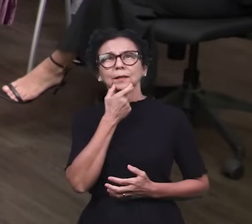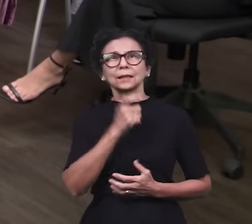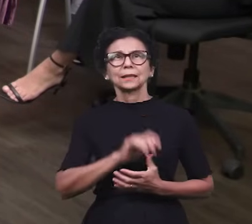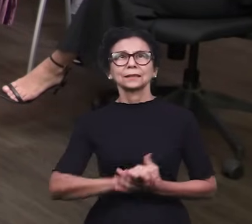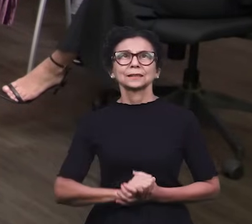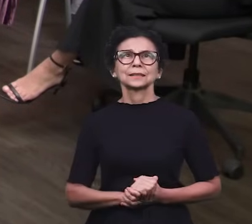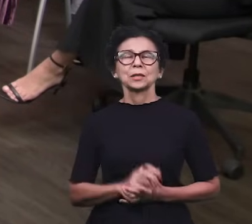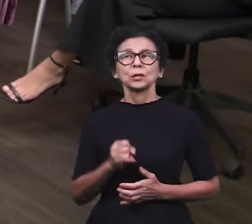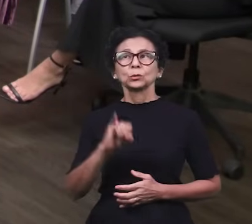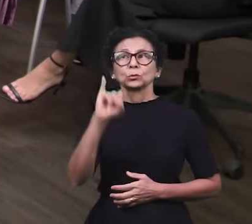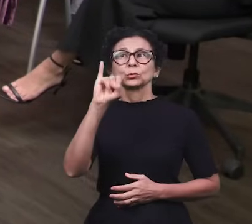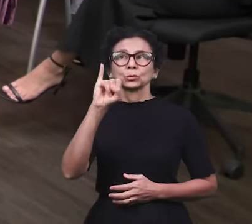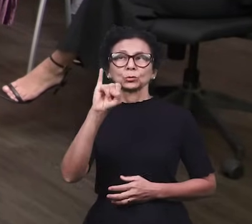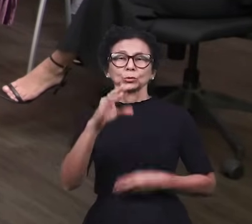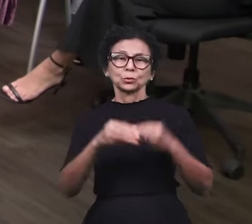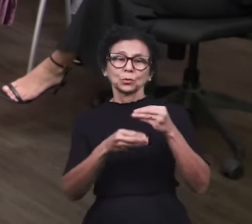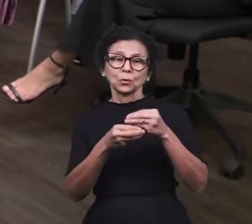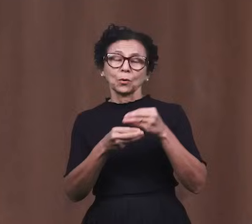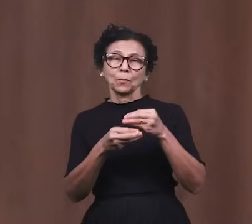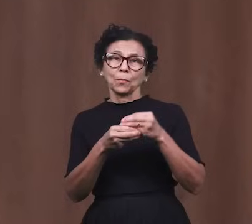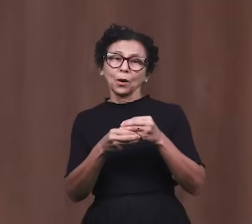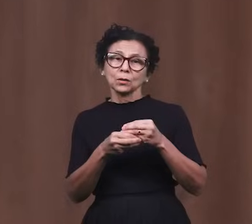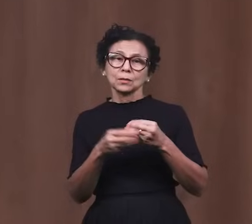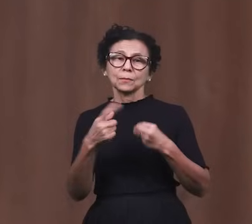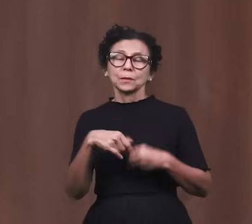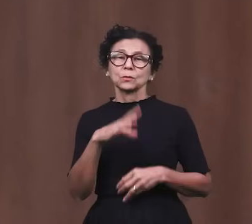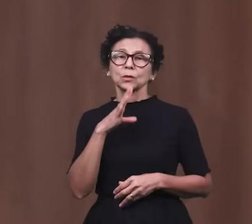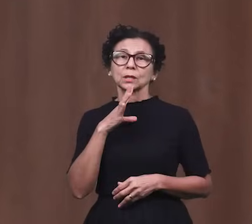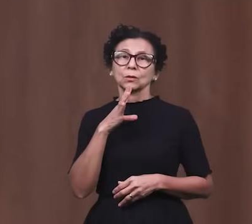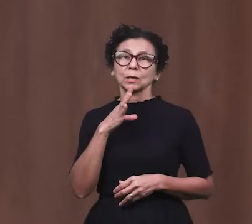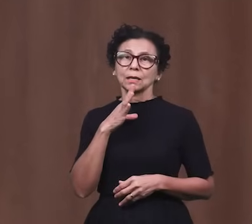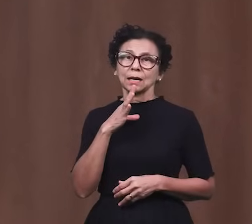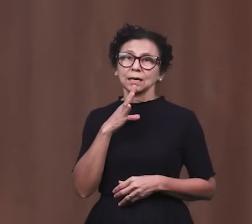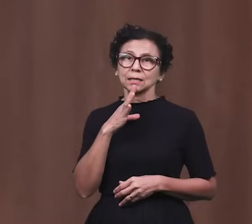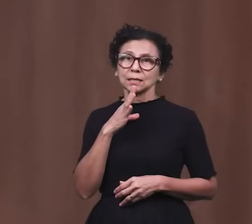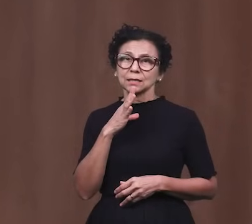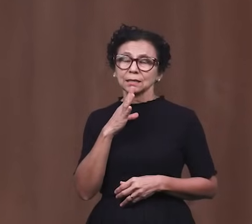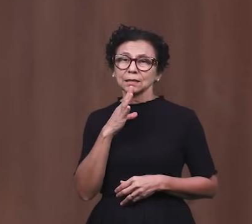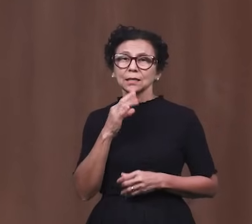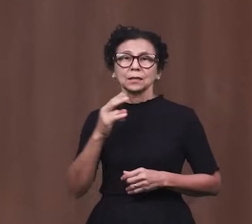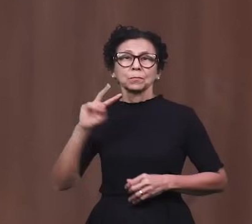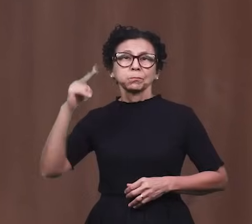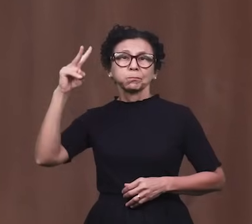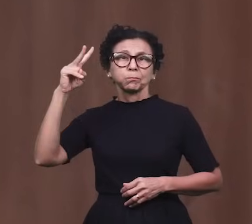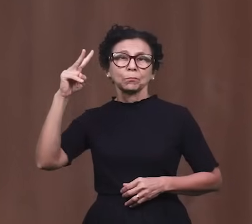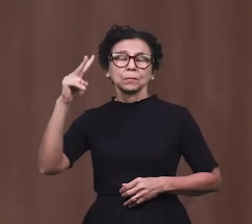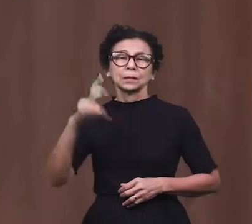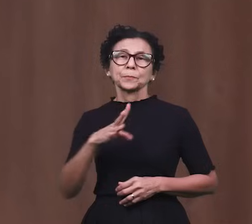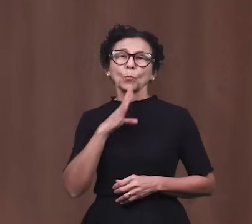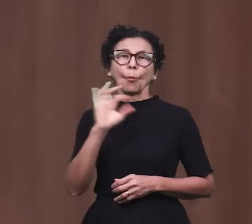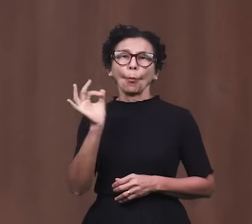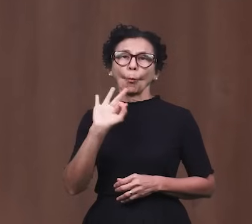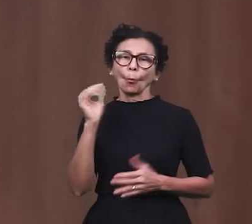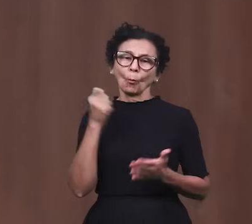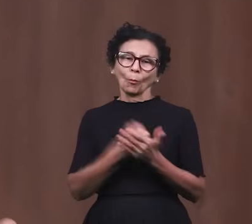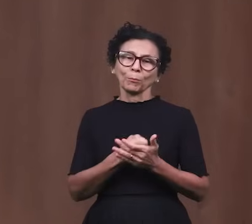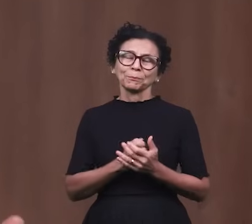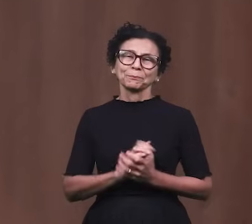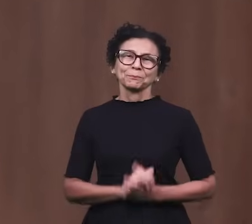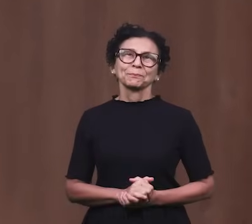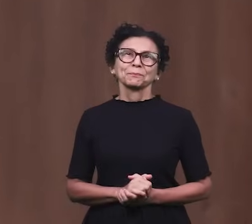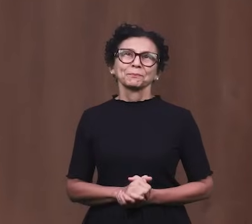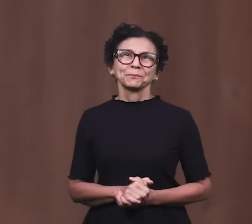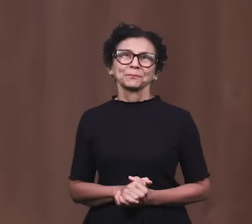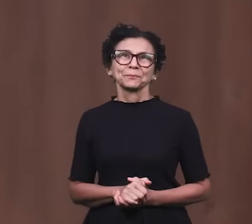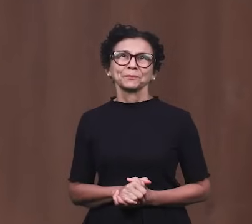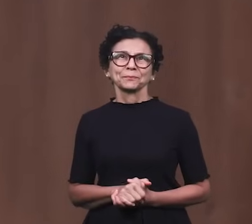assim, os juros compostos são uma maravilha que quem conhece ganha juros compostos e quem não conhece paga. Então essa é